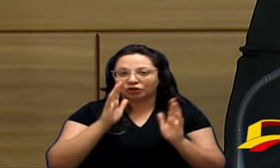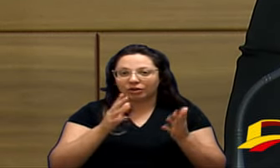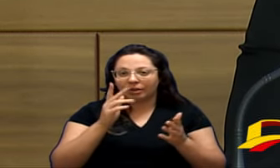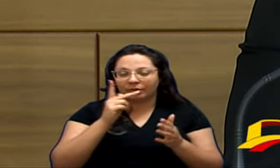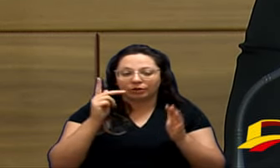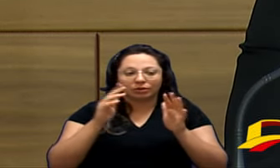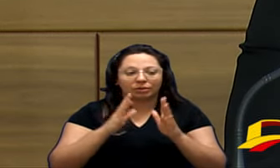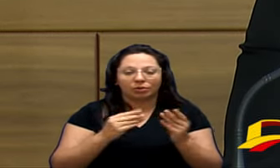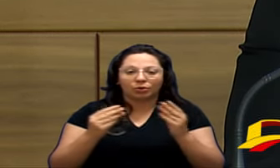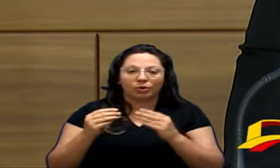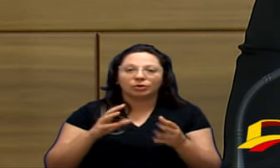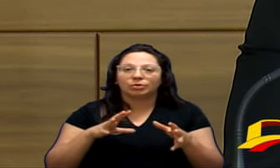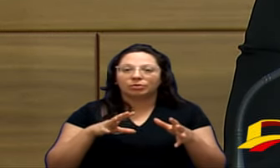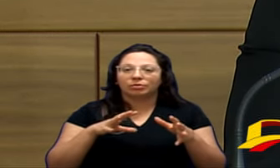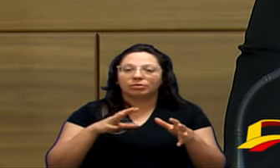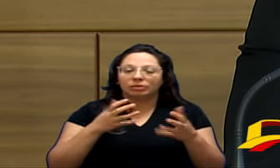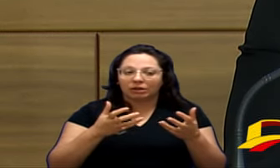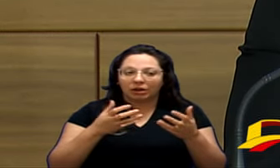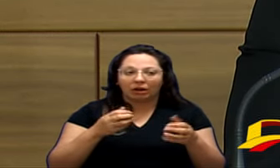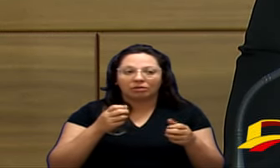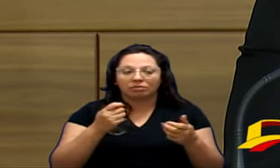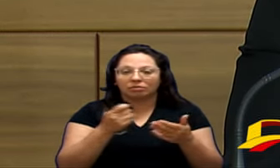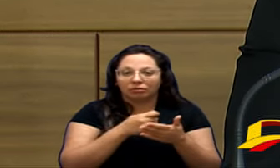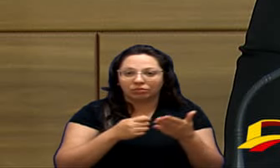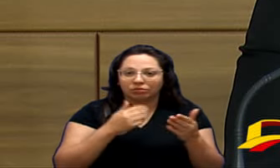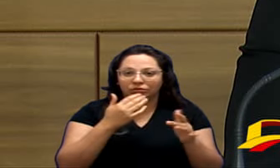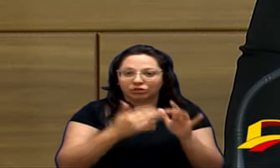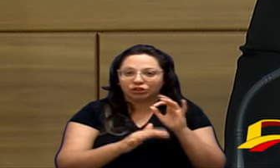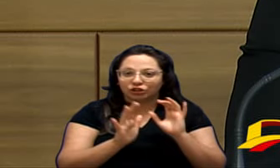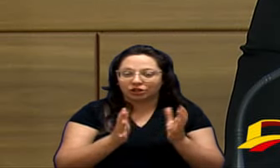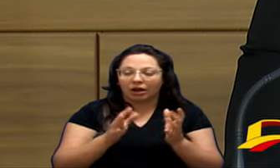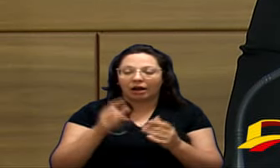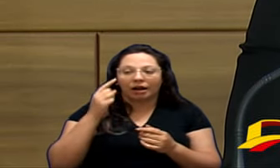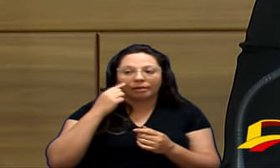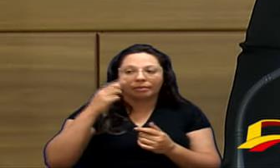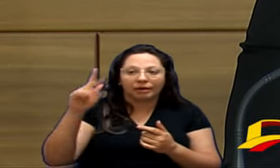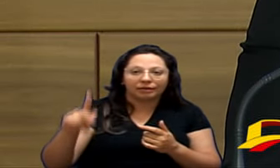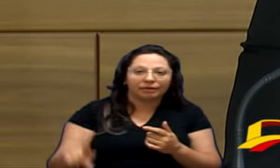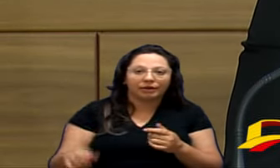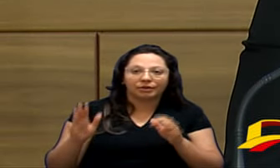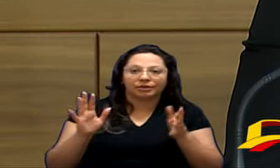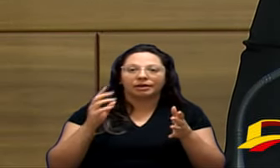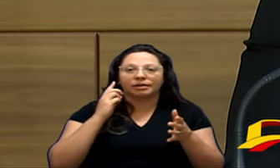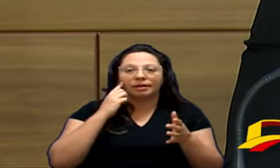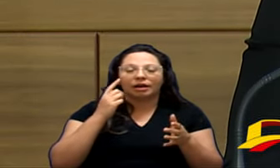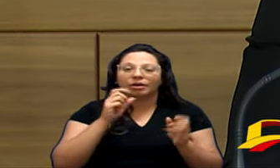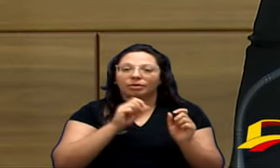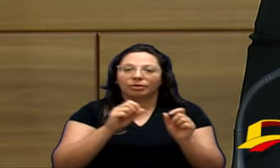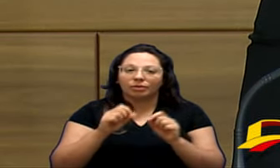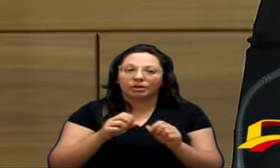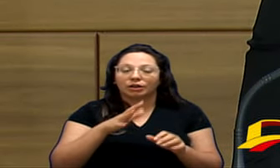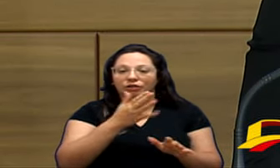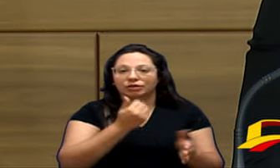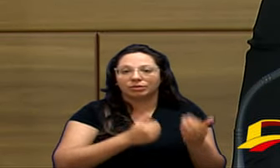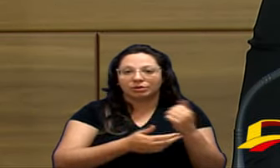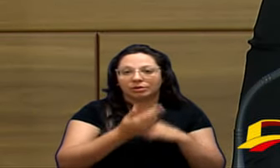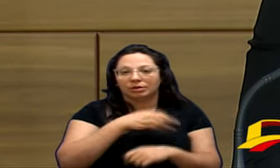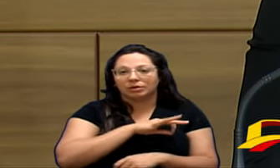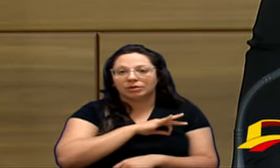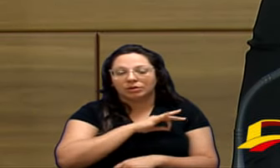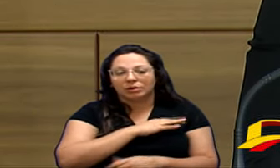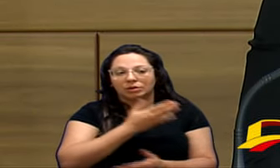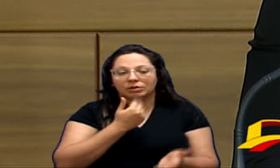final eh a a ideia do do do prefeito aí é aumentar contratar o máximo de Guardas